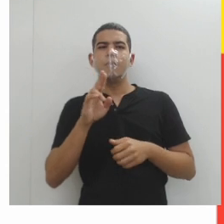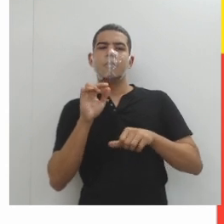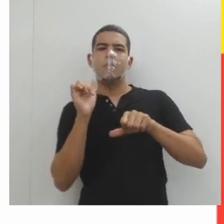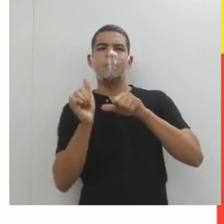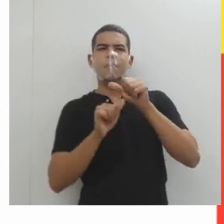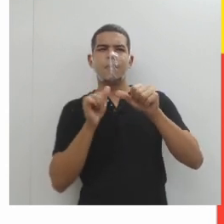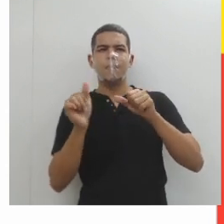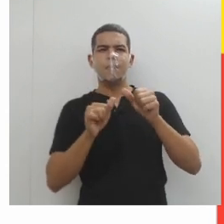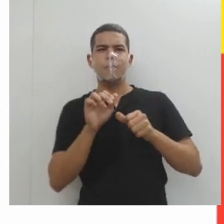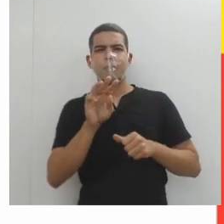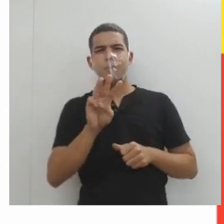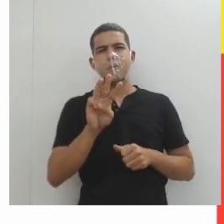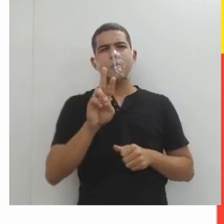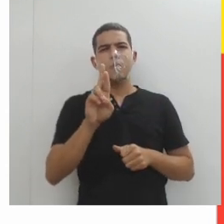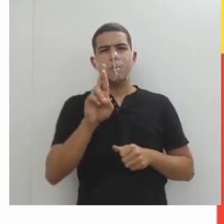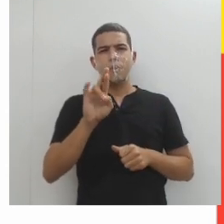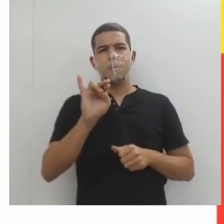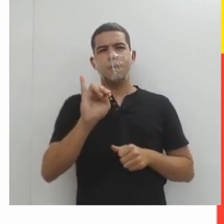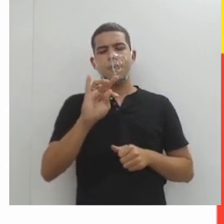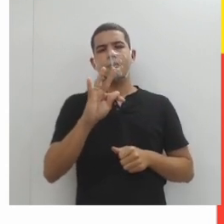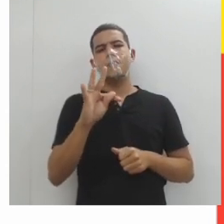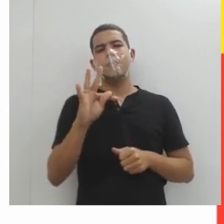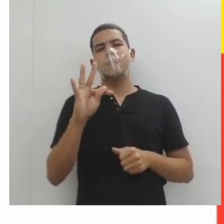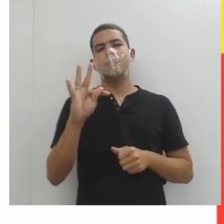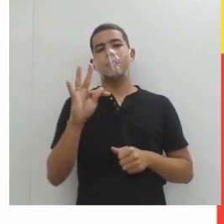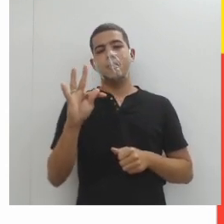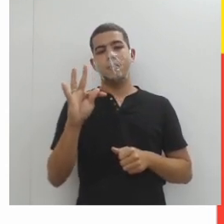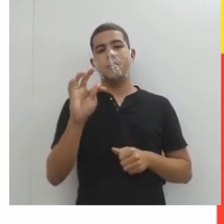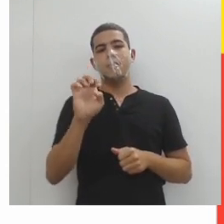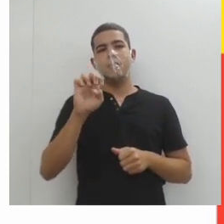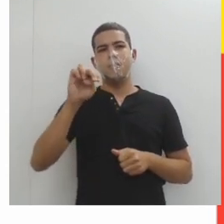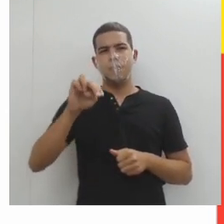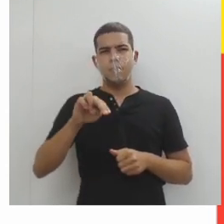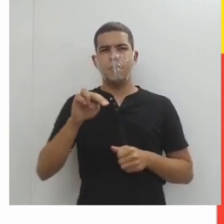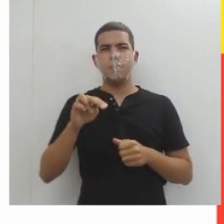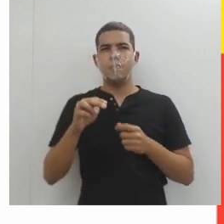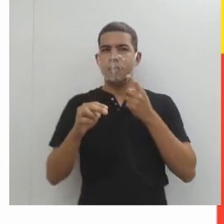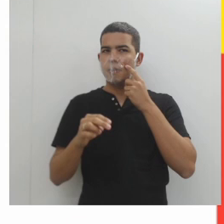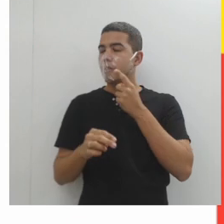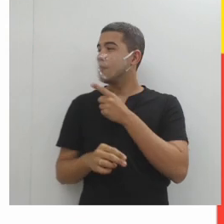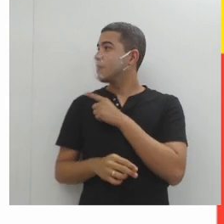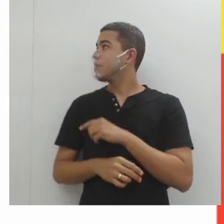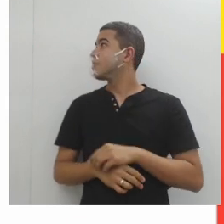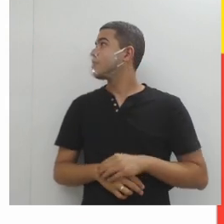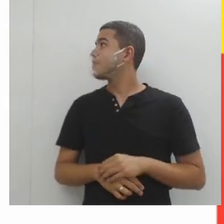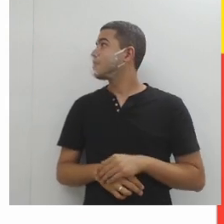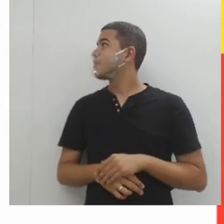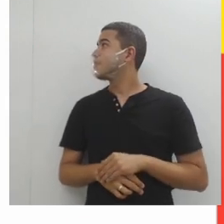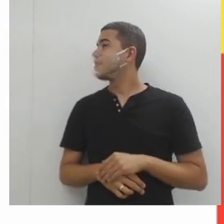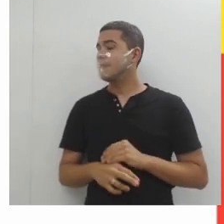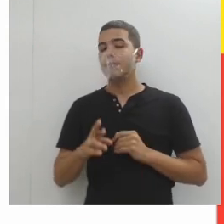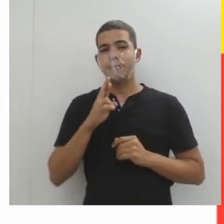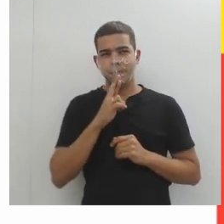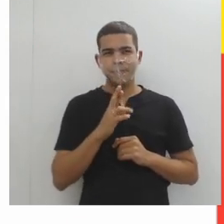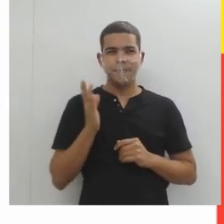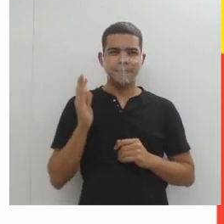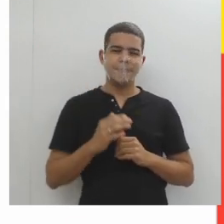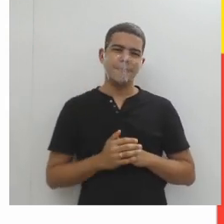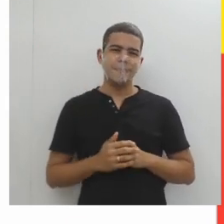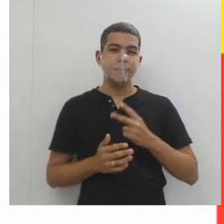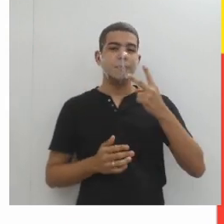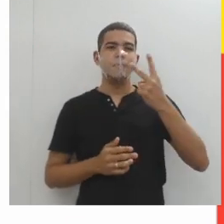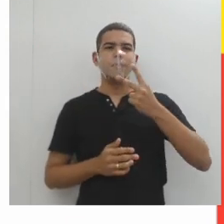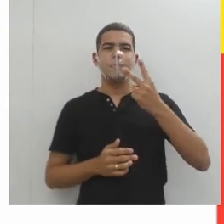written. Observa aí, ó. I have already written the letter. Eu já escrevi a carta. Eu já escrevi a carta. Número